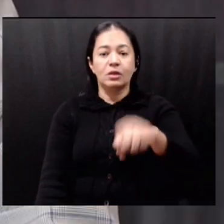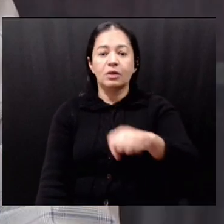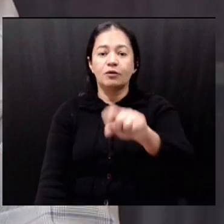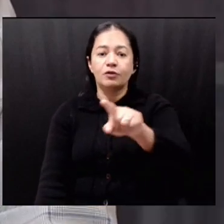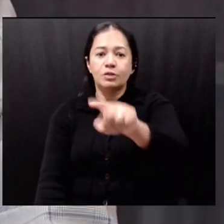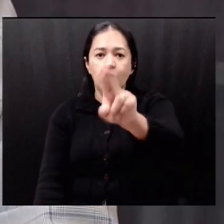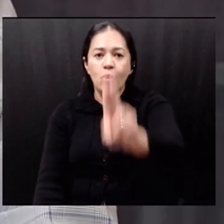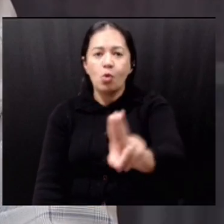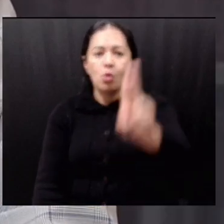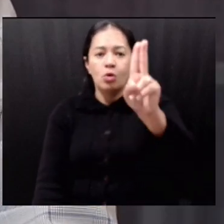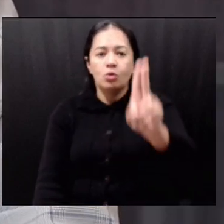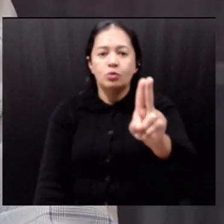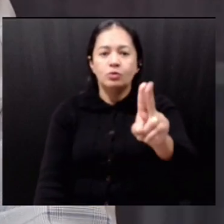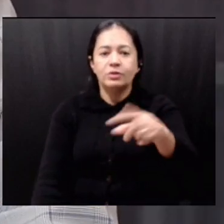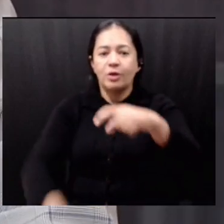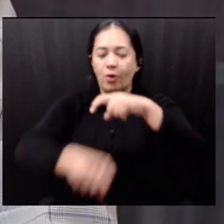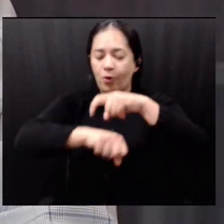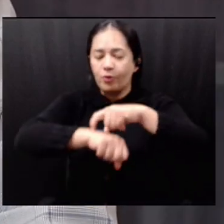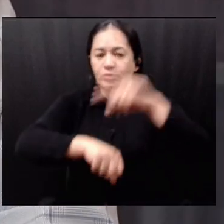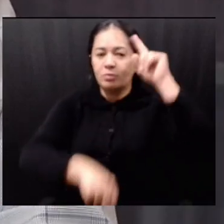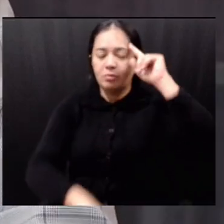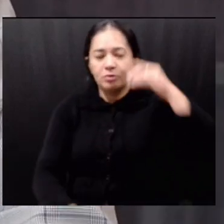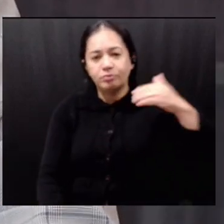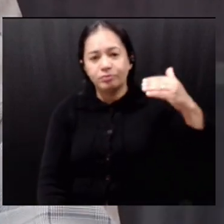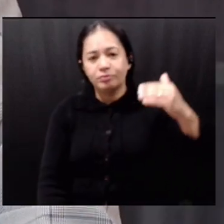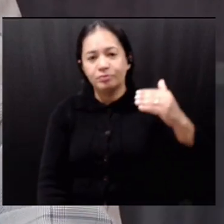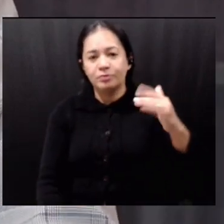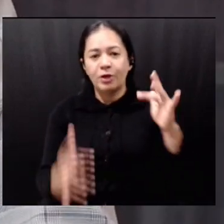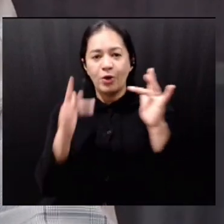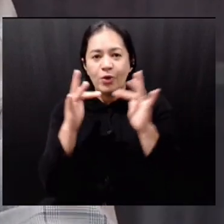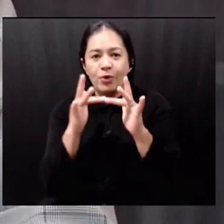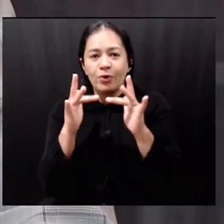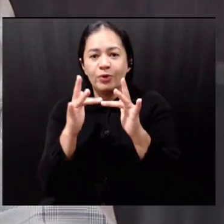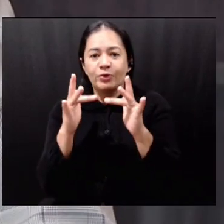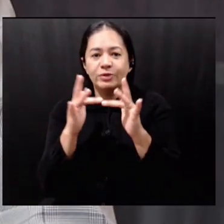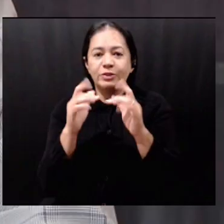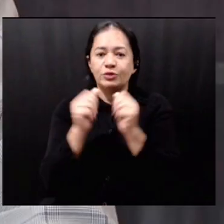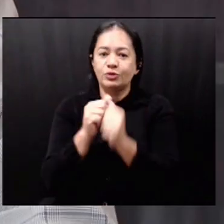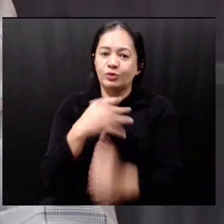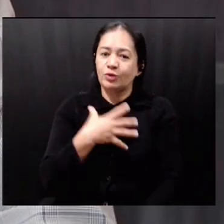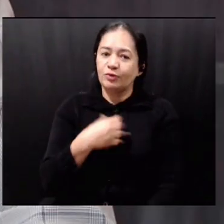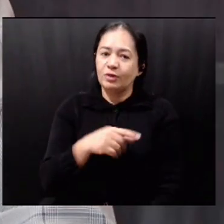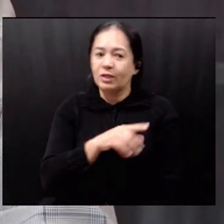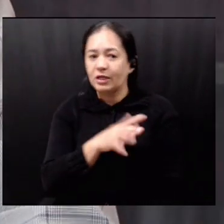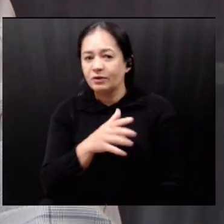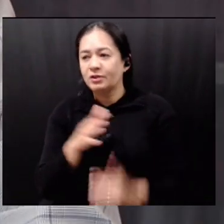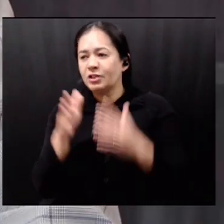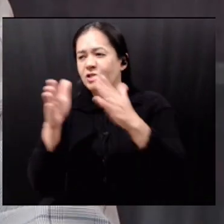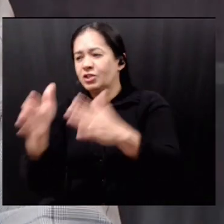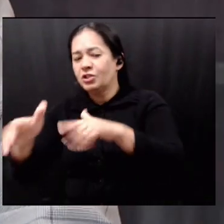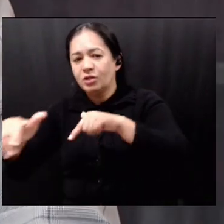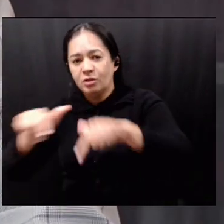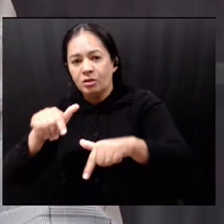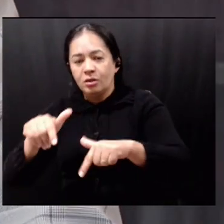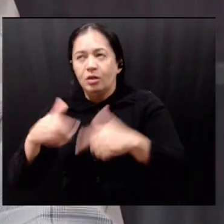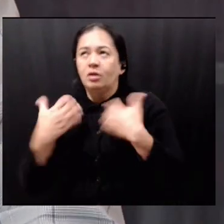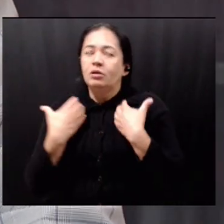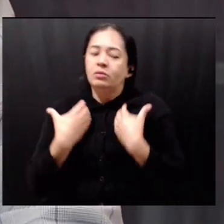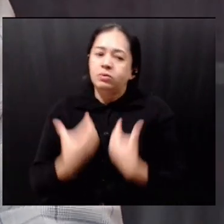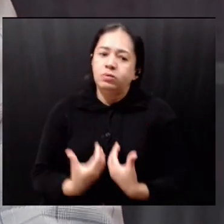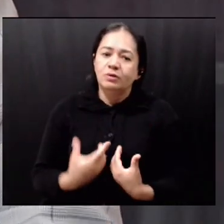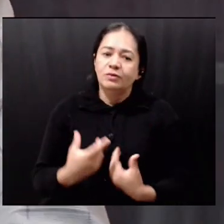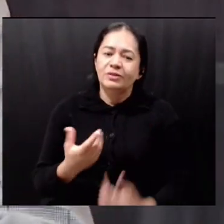momentos daquela rotina para ter esse contato com o seu filho. Então, às vezes, você realmente ali chegou do trabalho, tá exausta, você não vai querer criar a